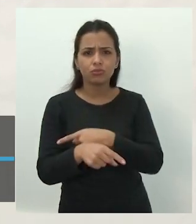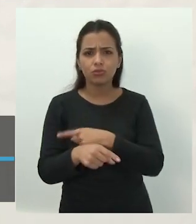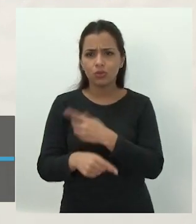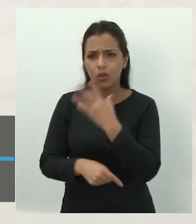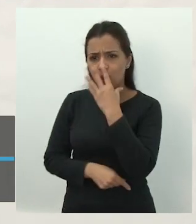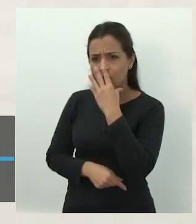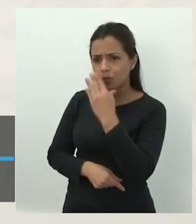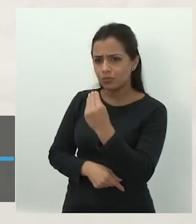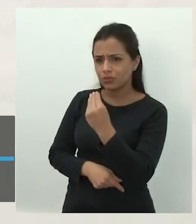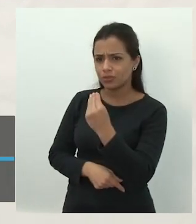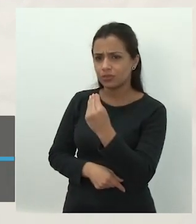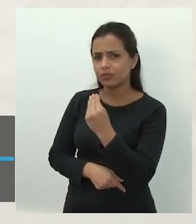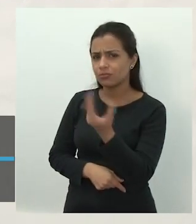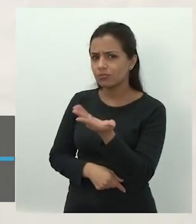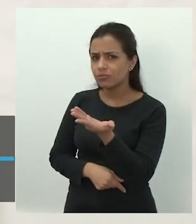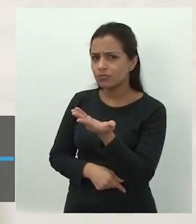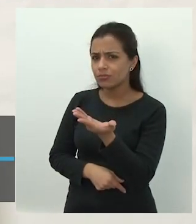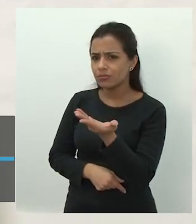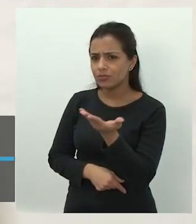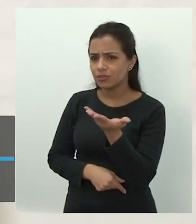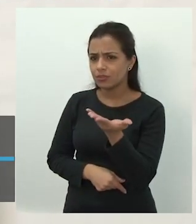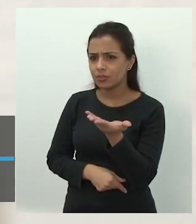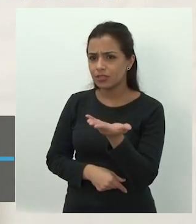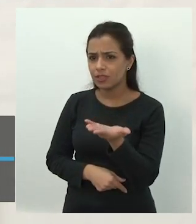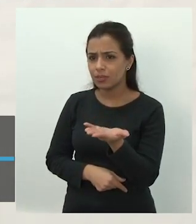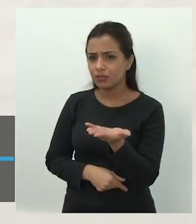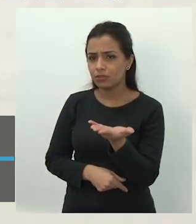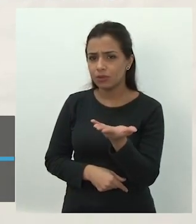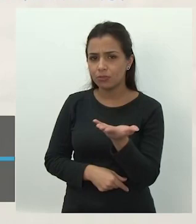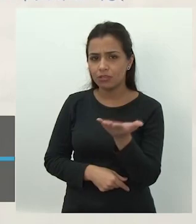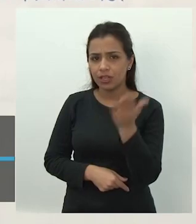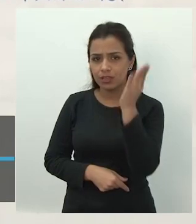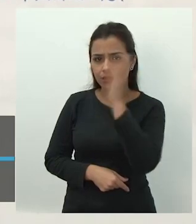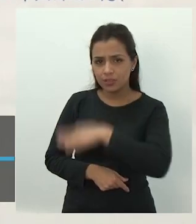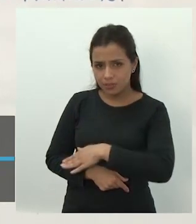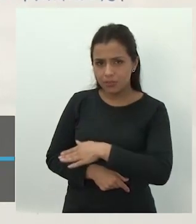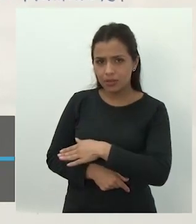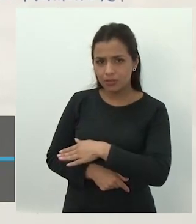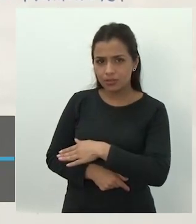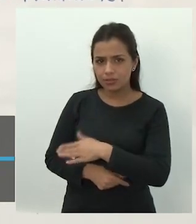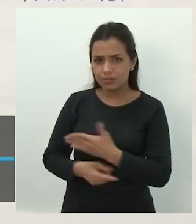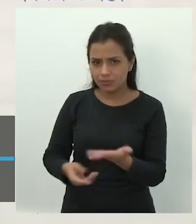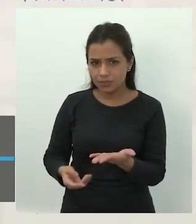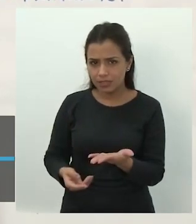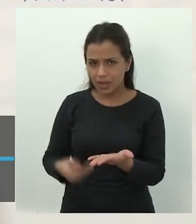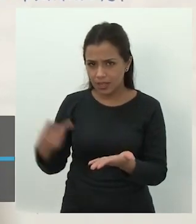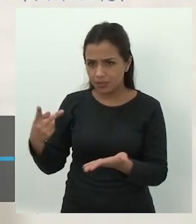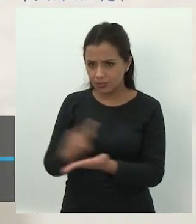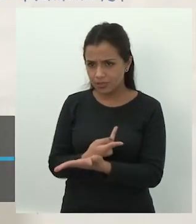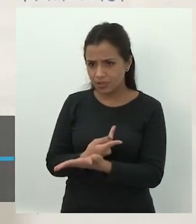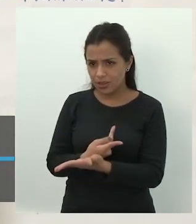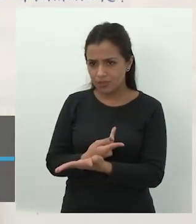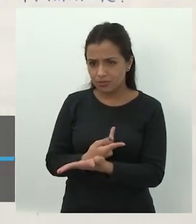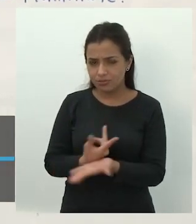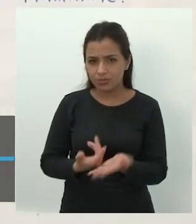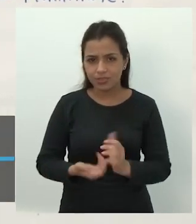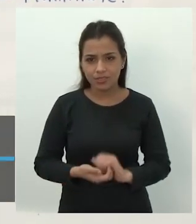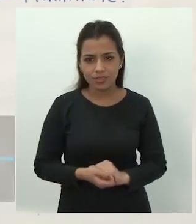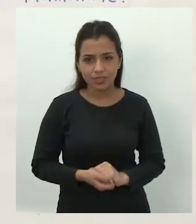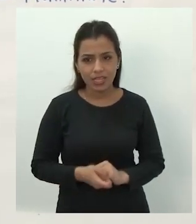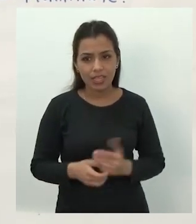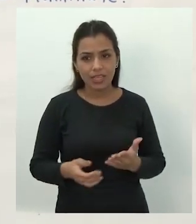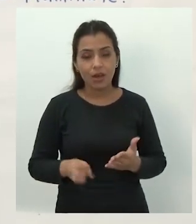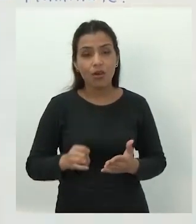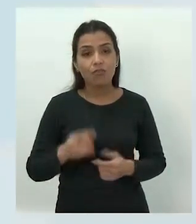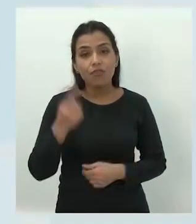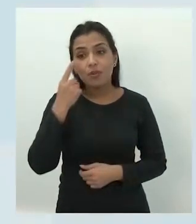pensar na versão do lobo? Será que ele é tão mau quanto parece? Será que essa história foi bem contada? É assim mesmo que aconteceu? Então, vamos ver a versão,